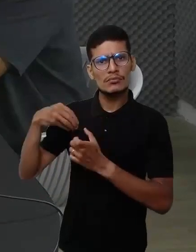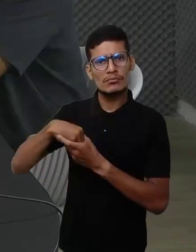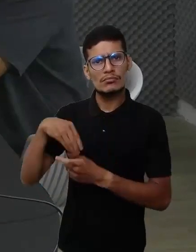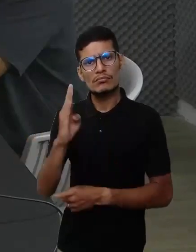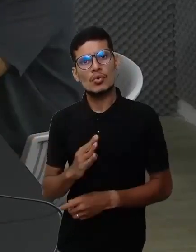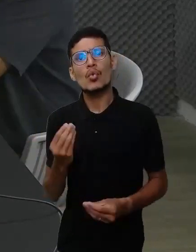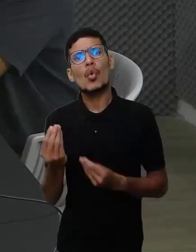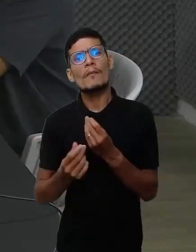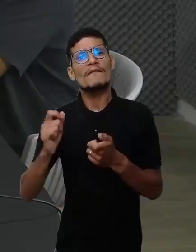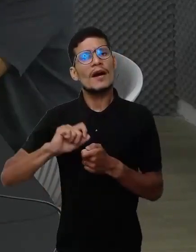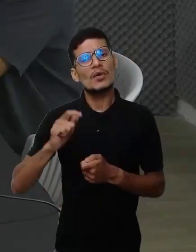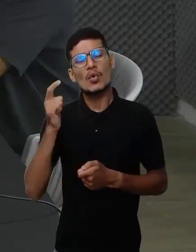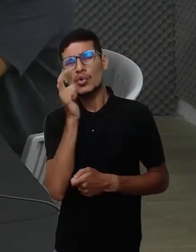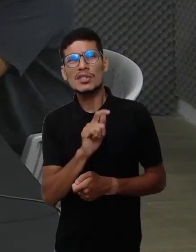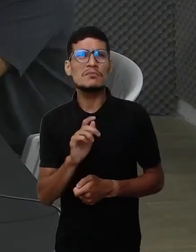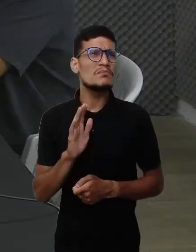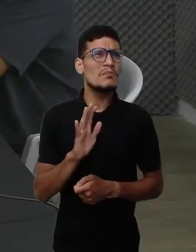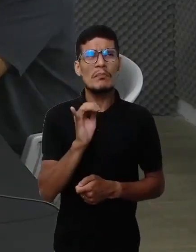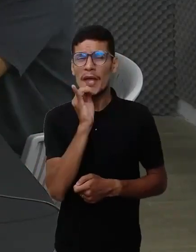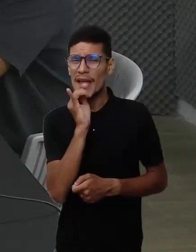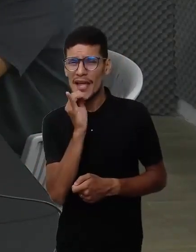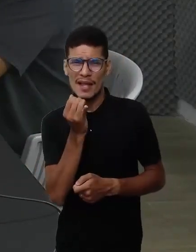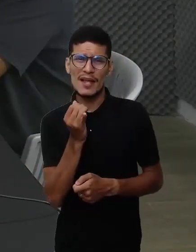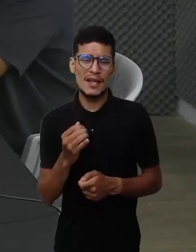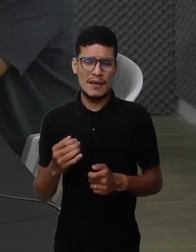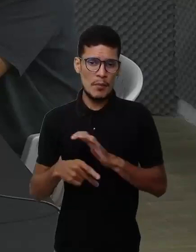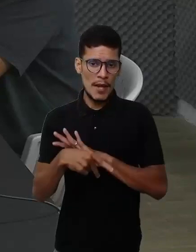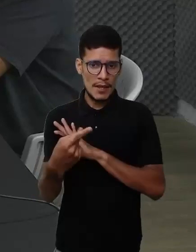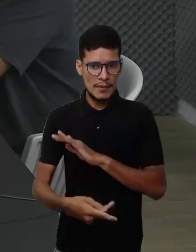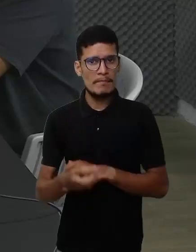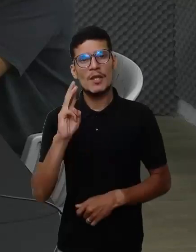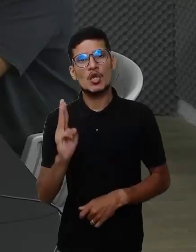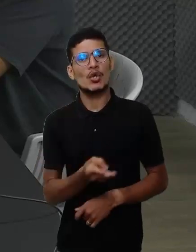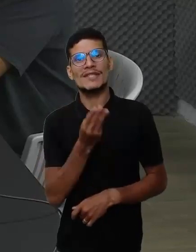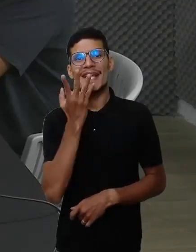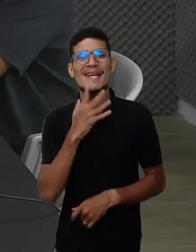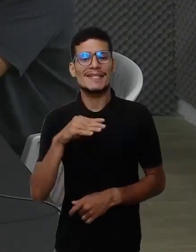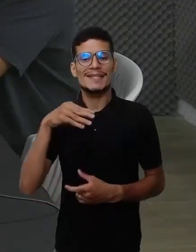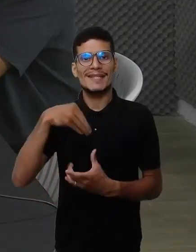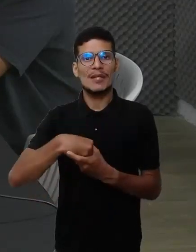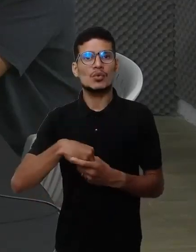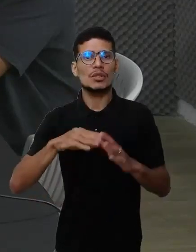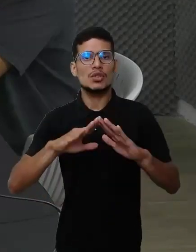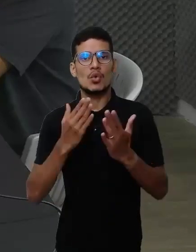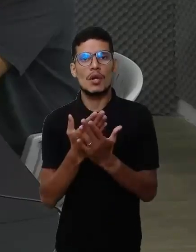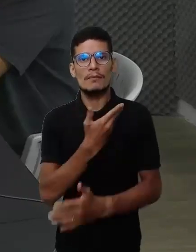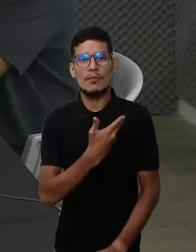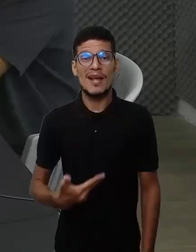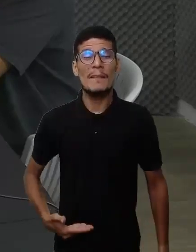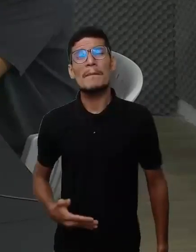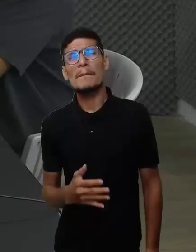menos, o nosso enorme universo dos milhões e milhares de crianças e adolescentes que estão na escola pública ter,